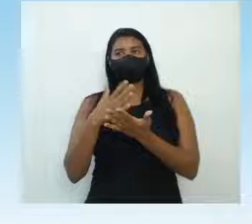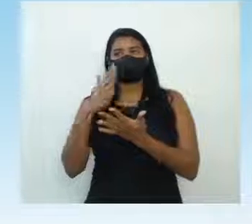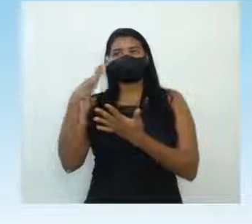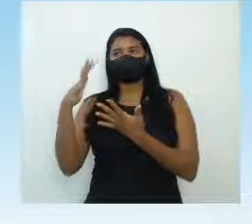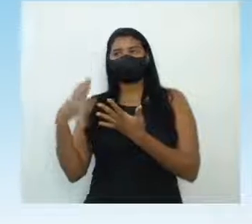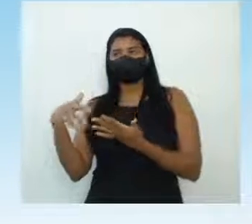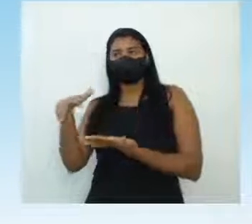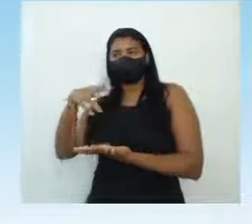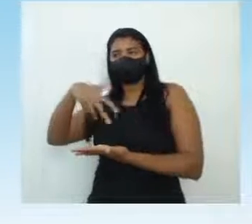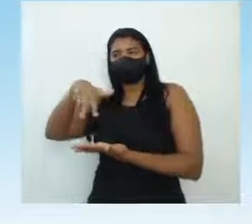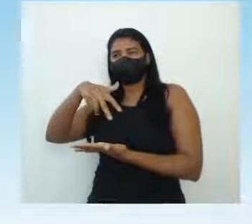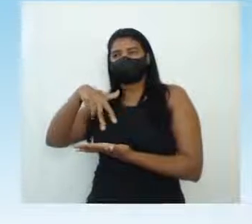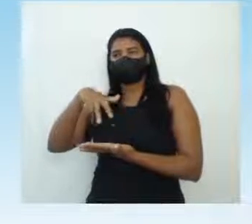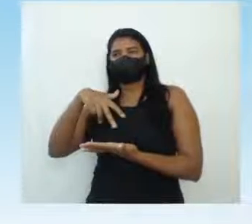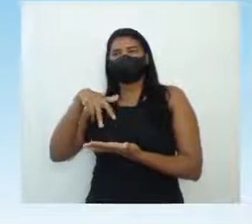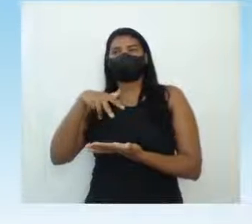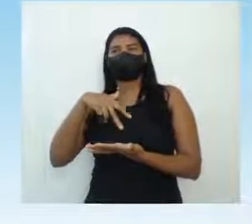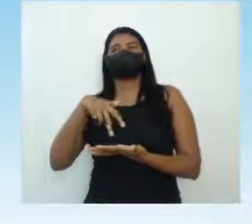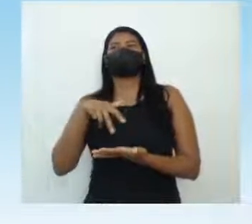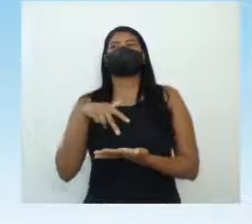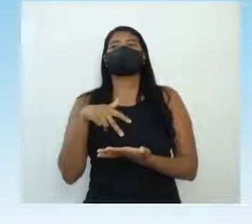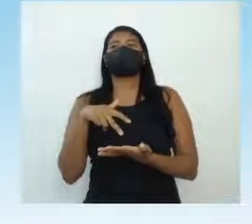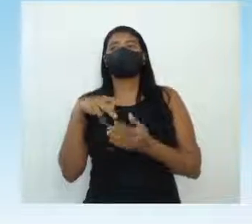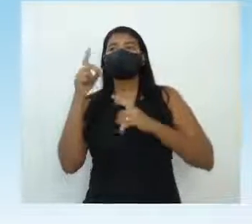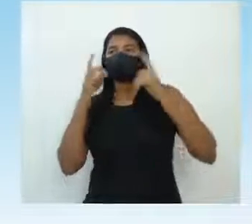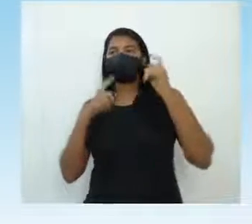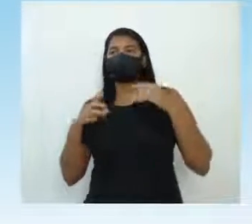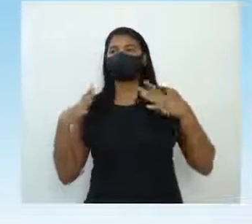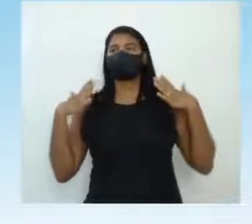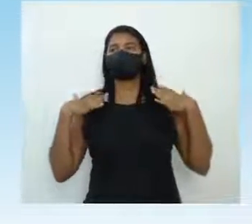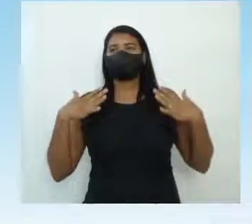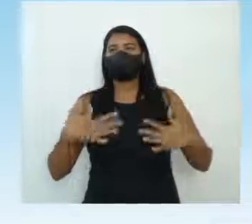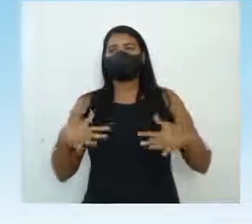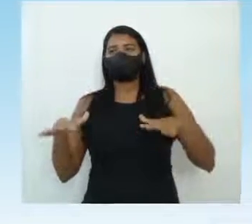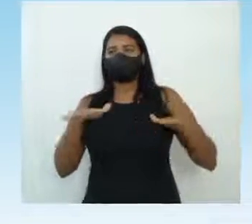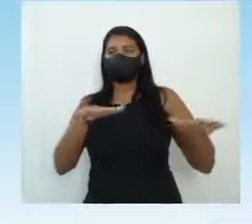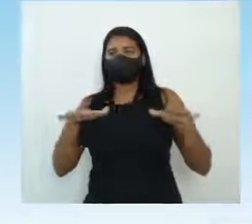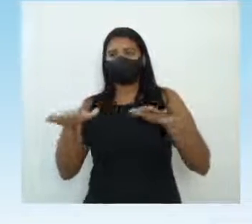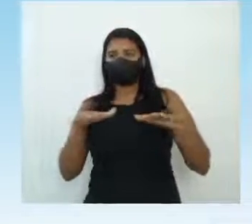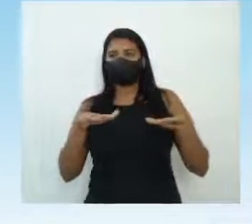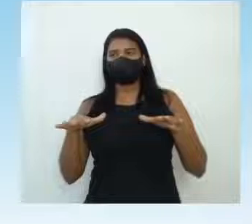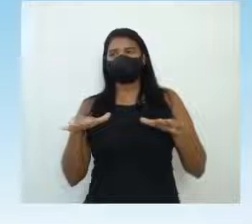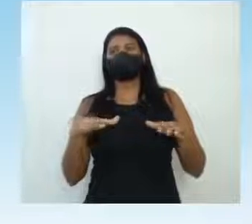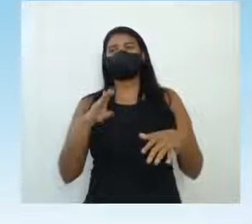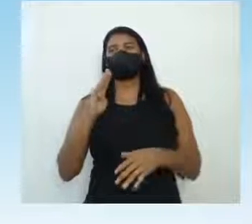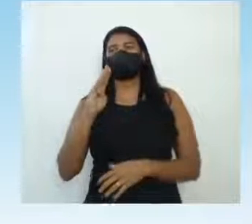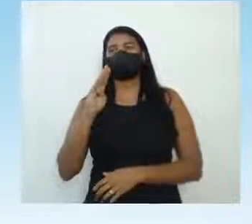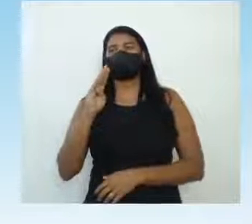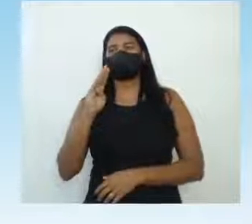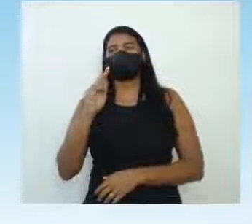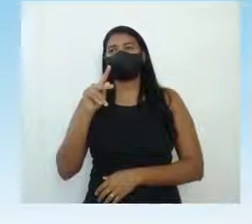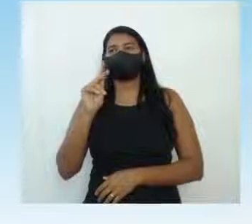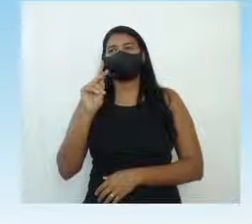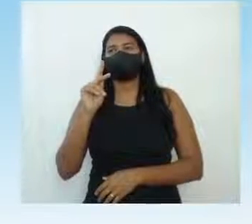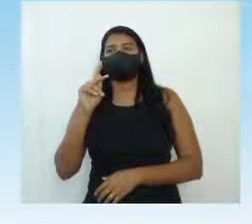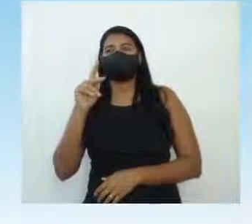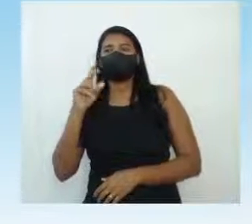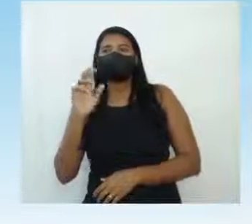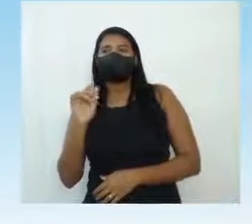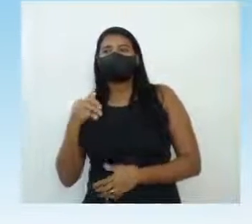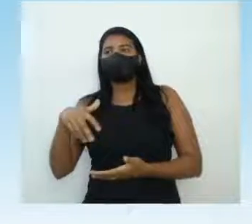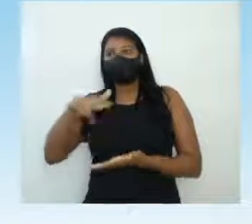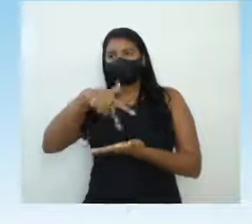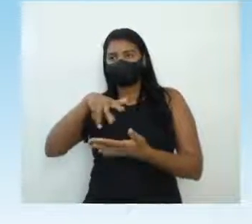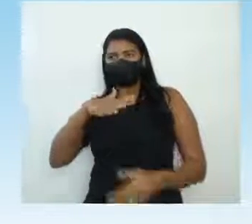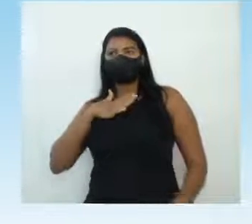da dança, vai falar a questão dos movimentos, a gente vai falar sobre break. Então vai ser muito legal. Quem gosta de